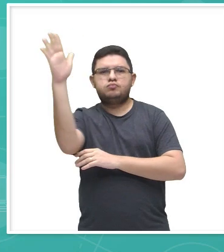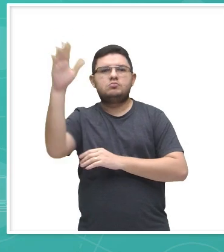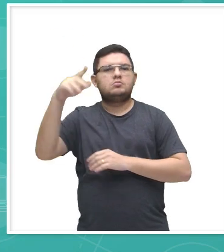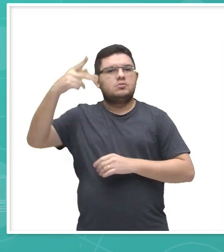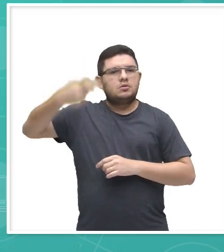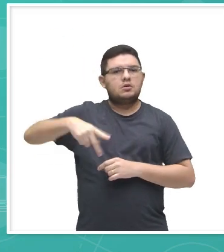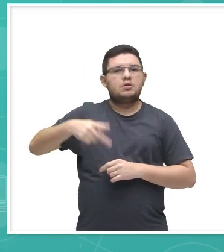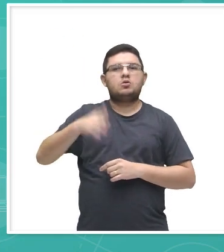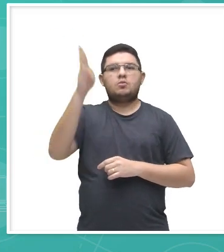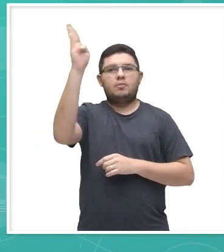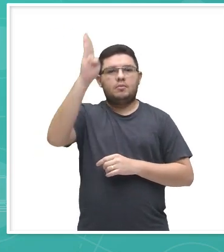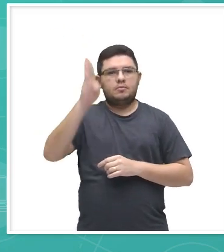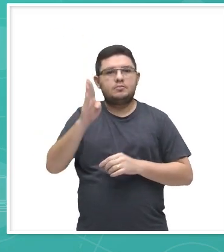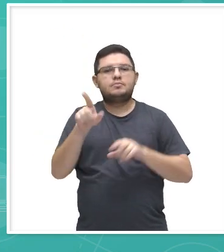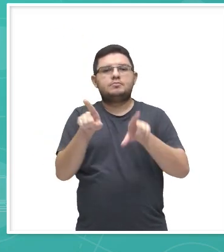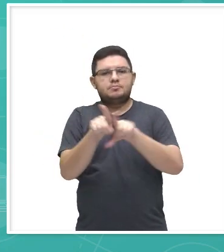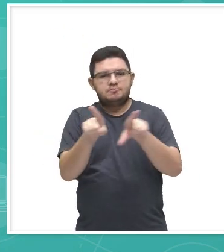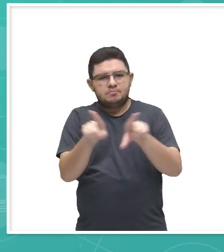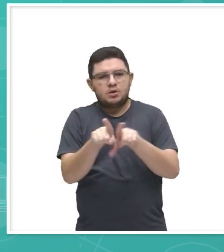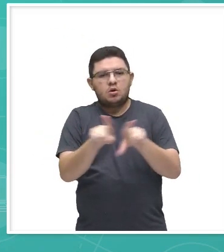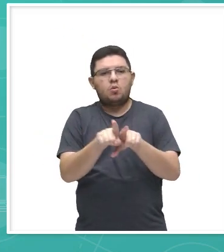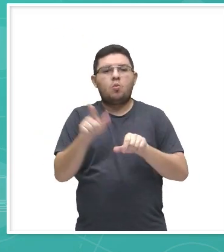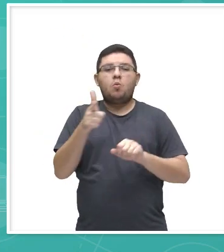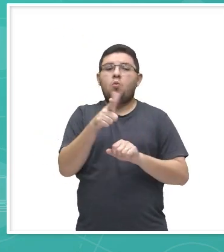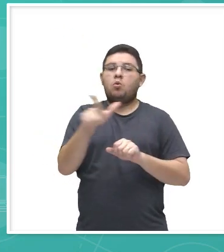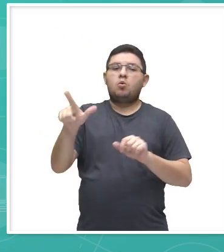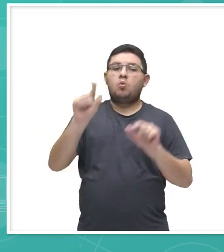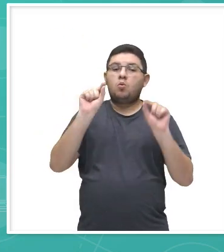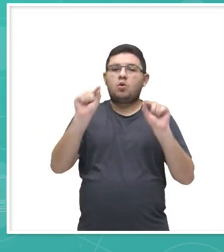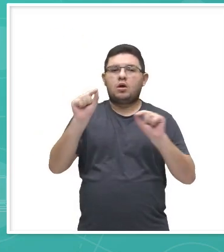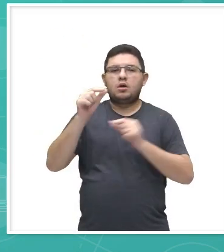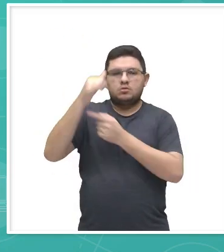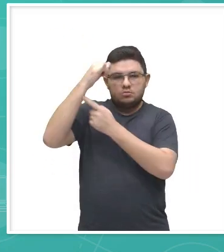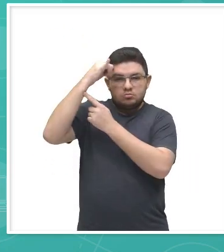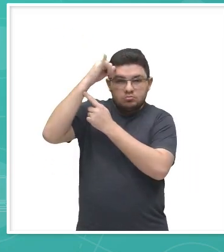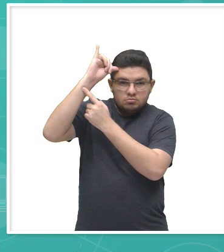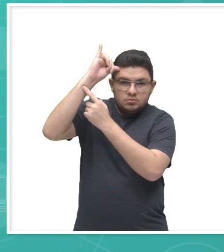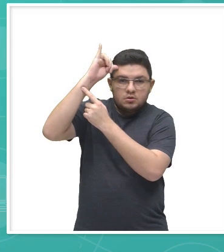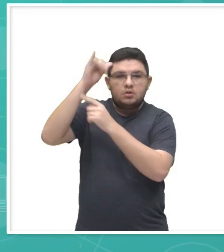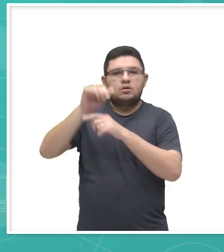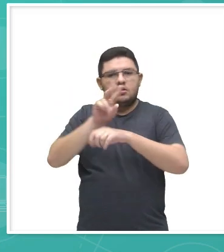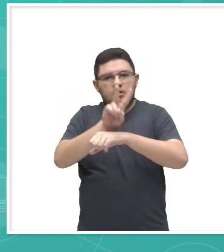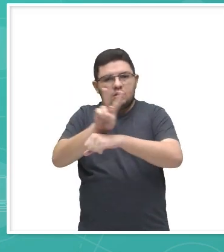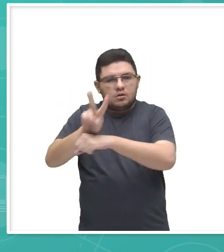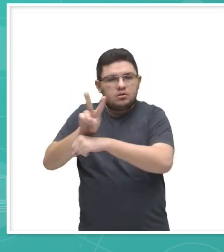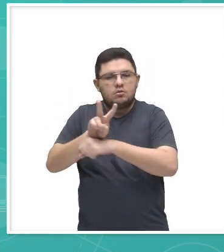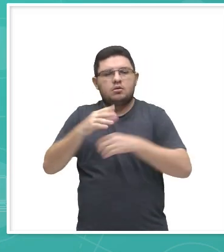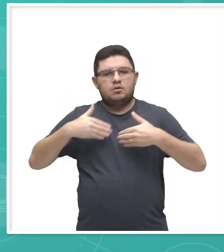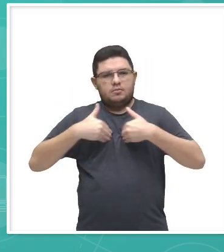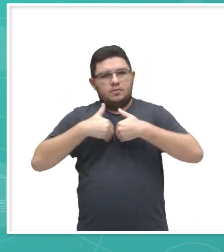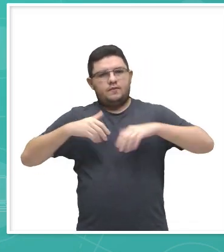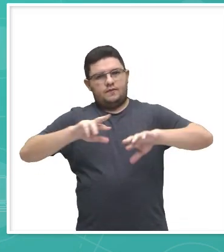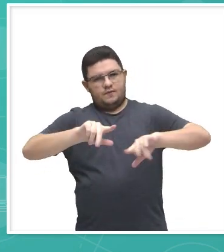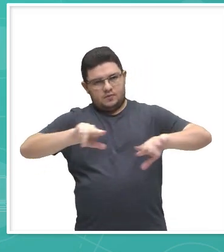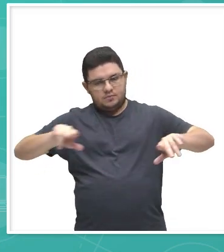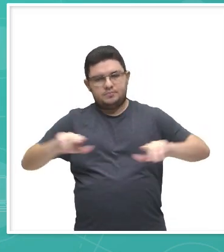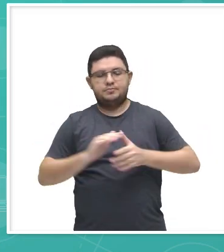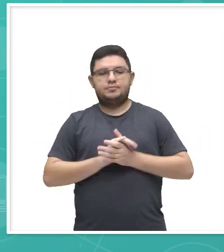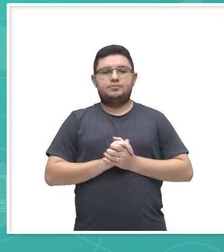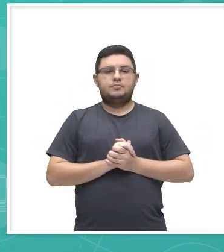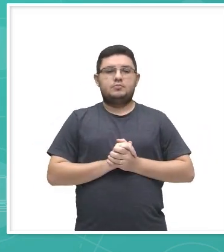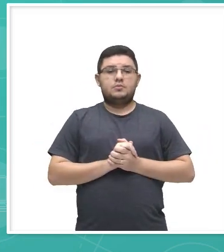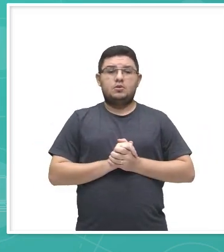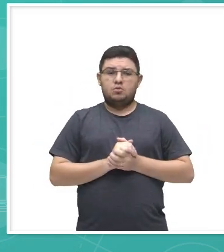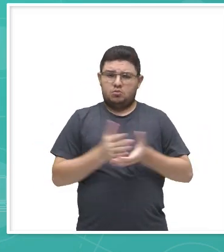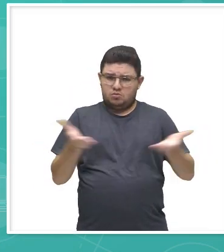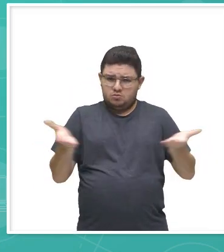agricultura quanto a atividade aí da pecuária, né? Então, a gente tem alguns fatores, né? Assim como